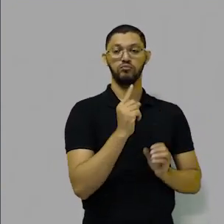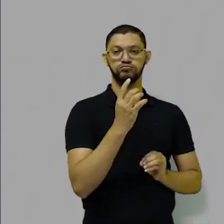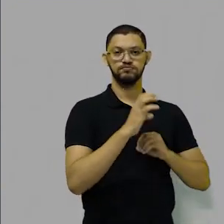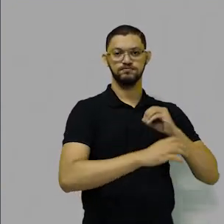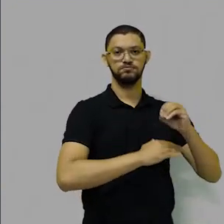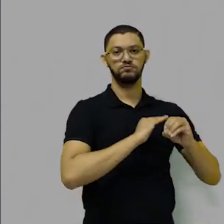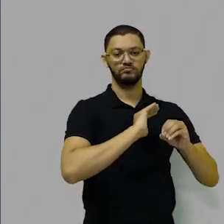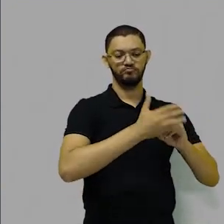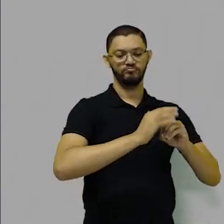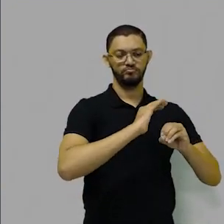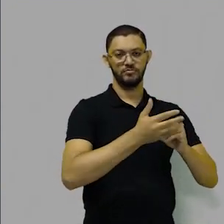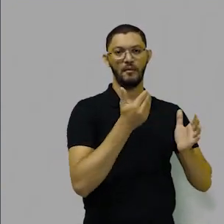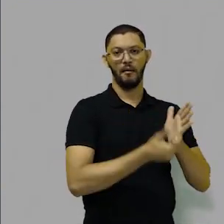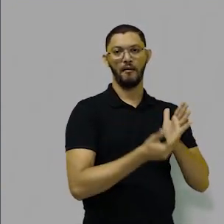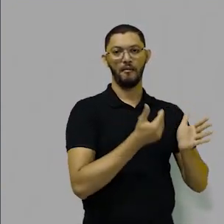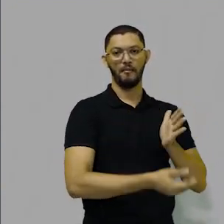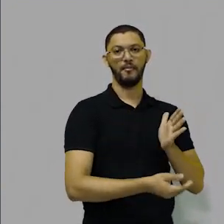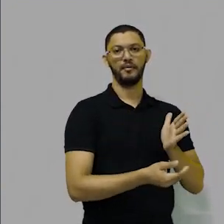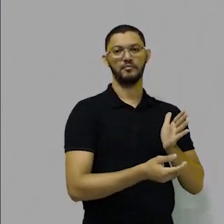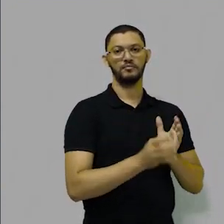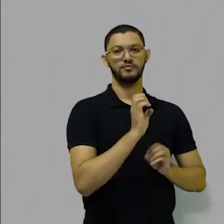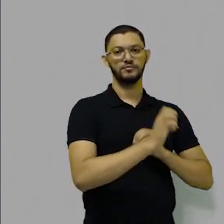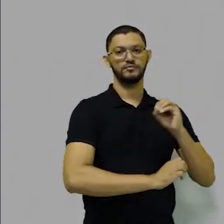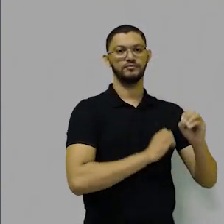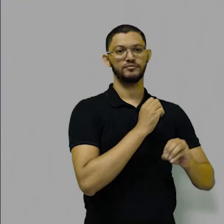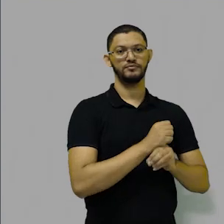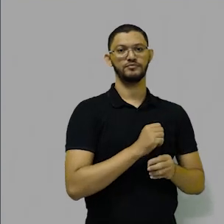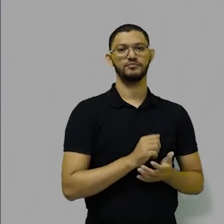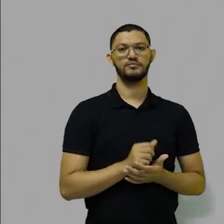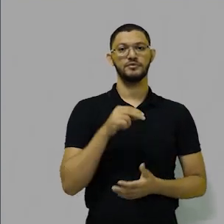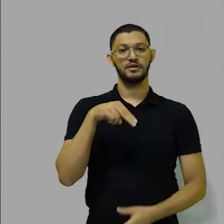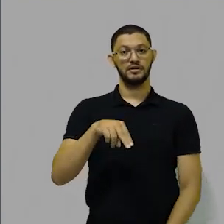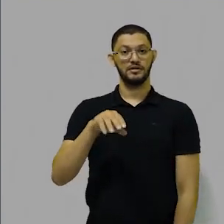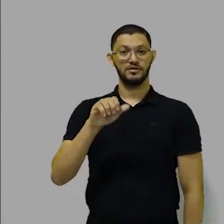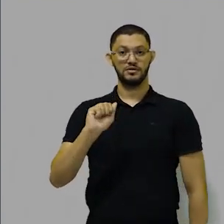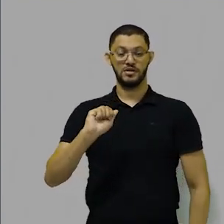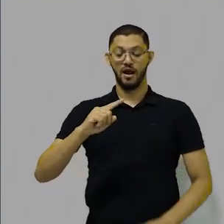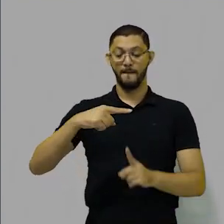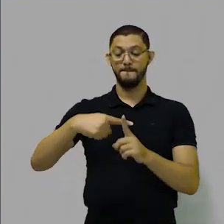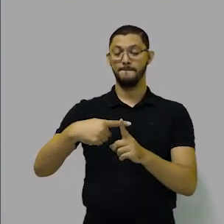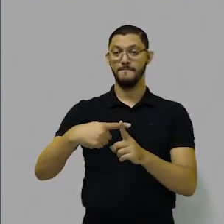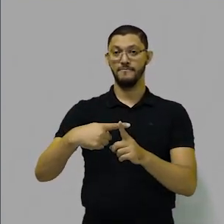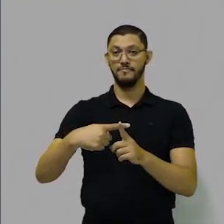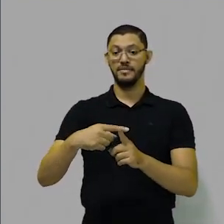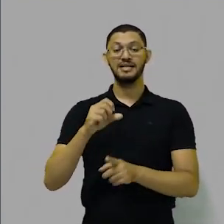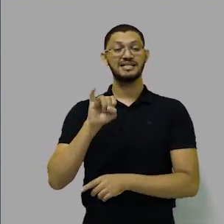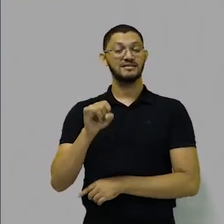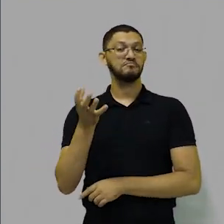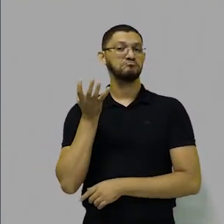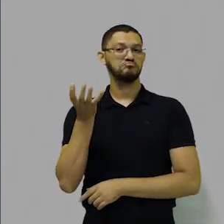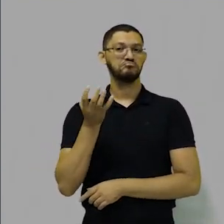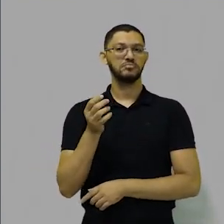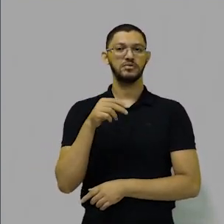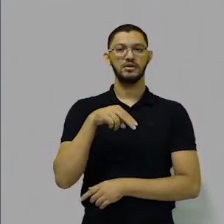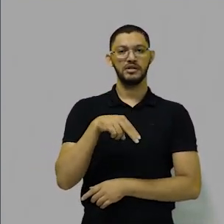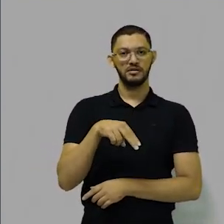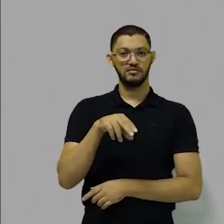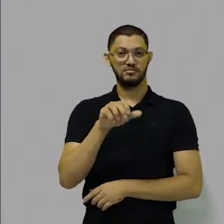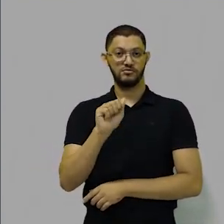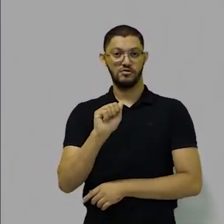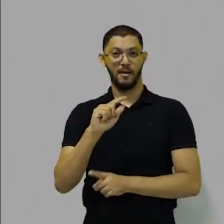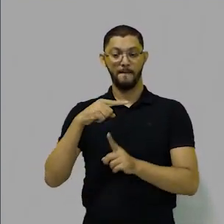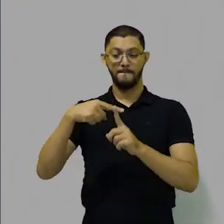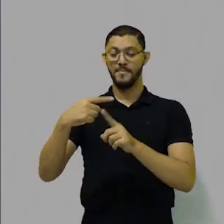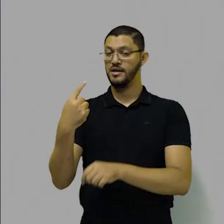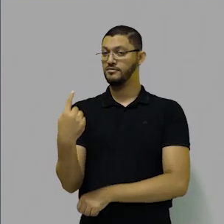camada, vai perder esse elétron, vai se tornar o Na+. Ou, se você quiser, Na mais 1.